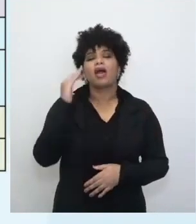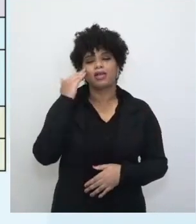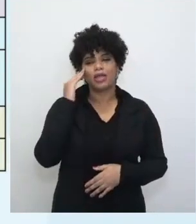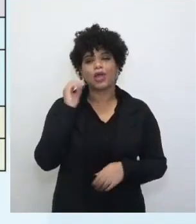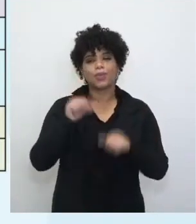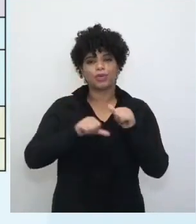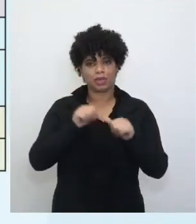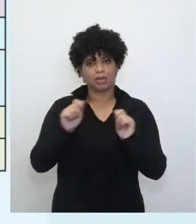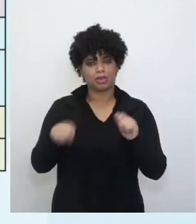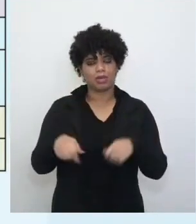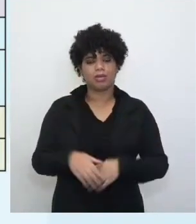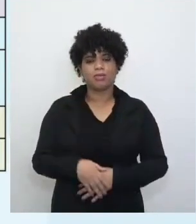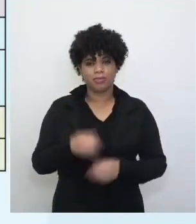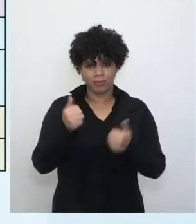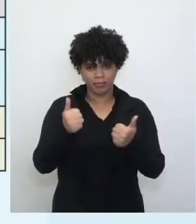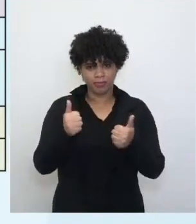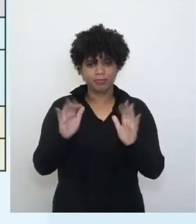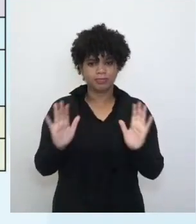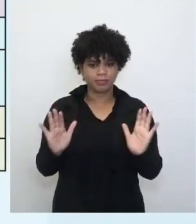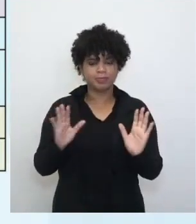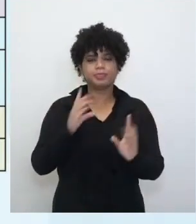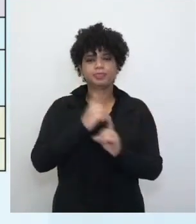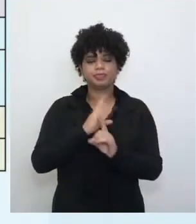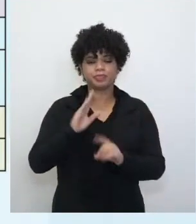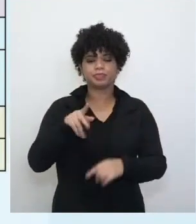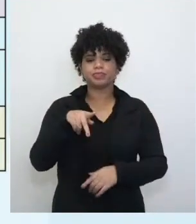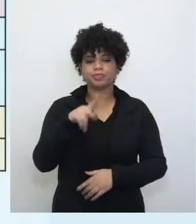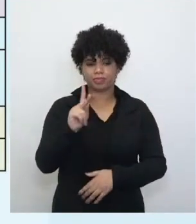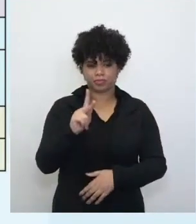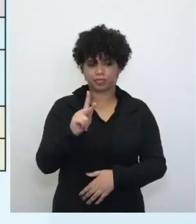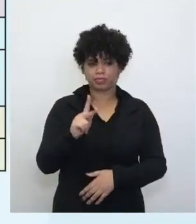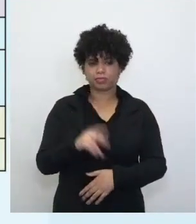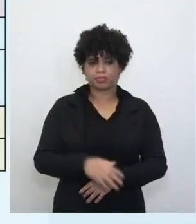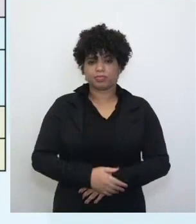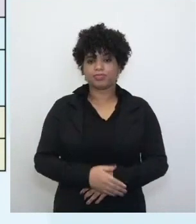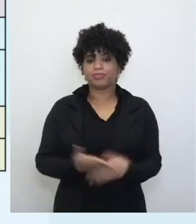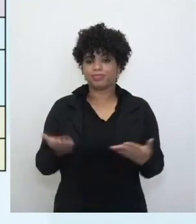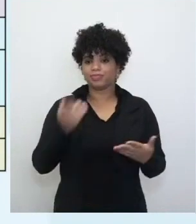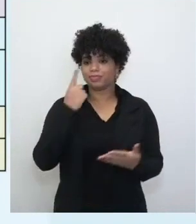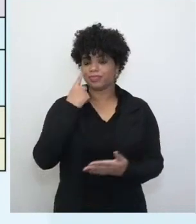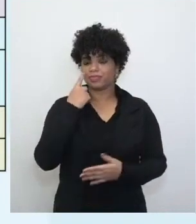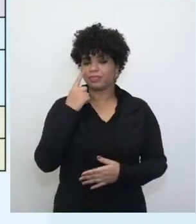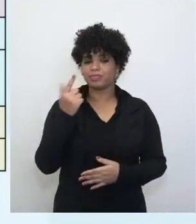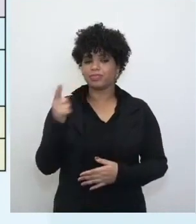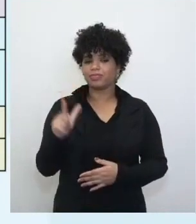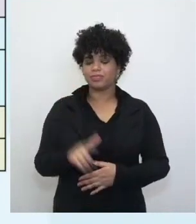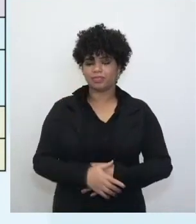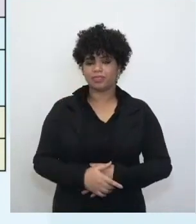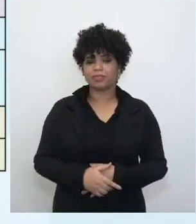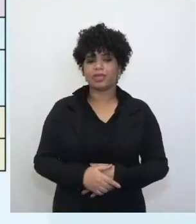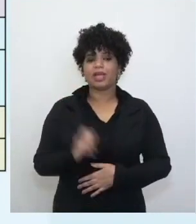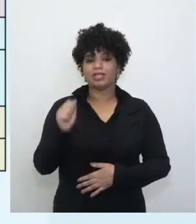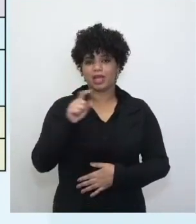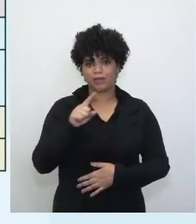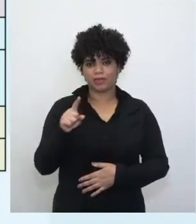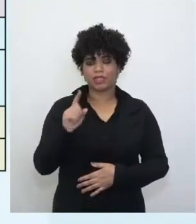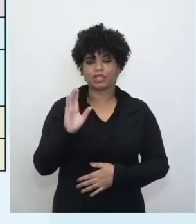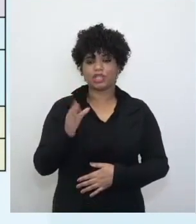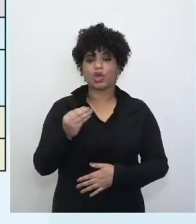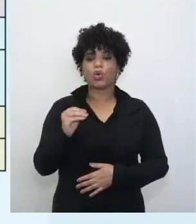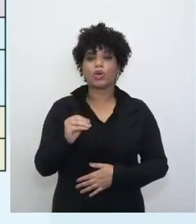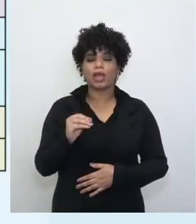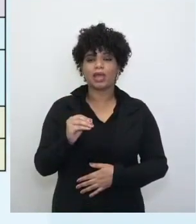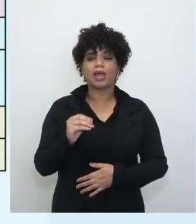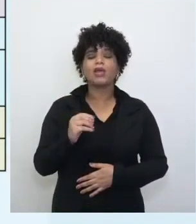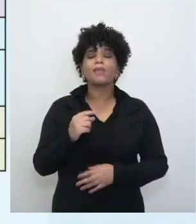sinal. Tá. Tudo bem até aqui? Descobri o k e os coeficientes. Agora, vamos para o processo. Se quiser, já pode até colocar aqui que você vai